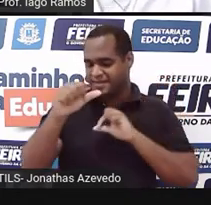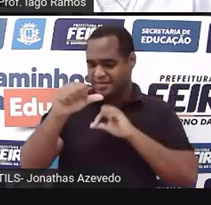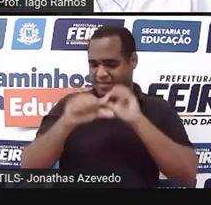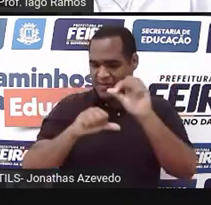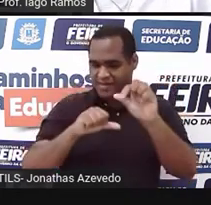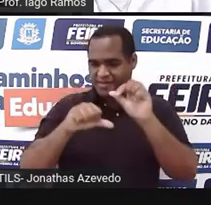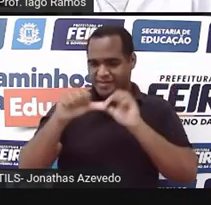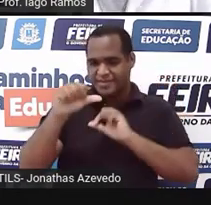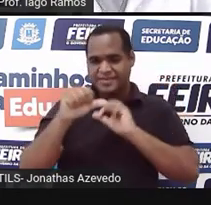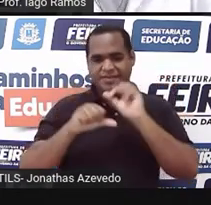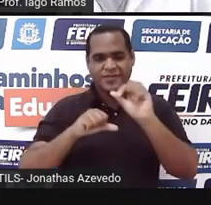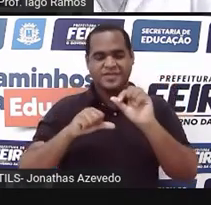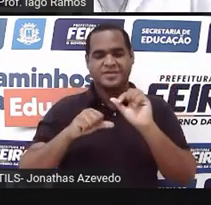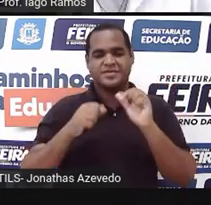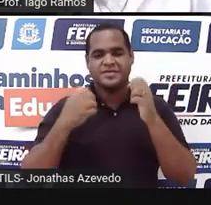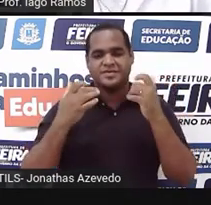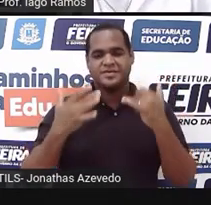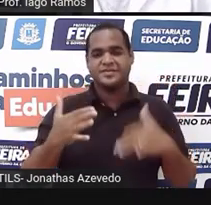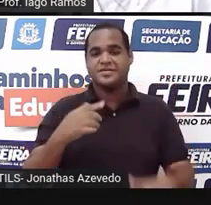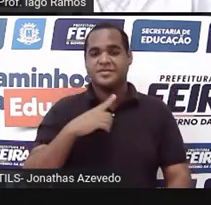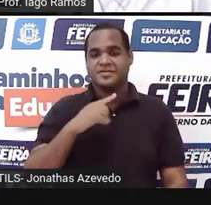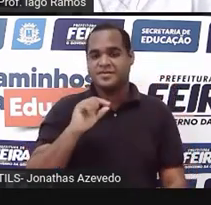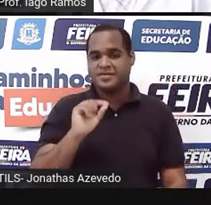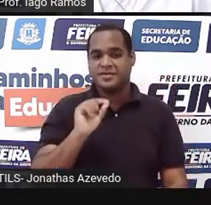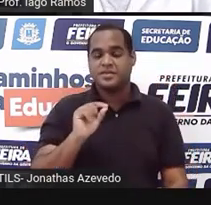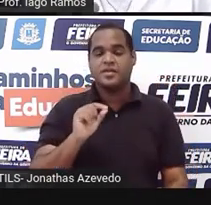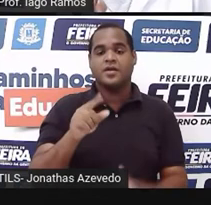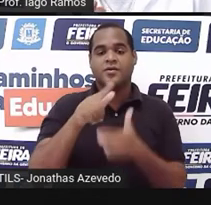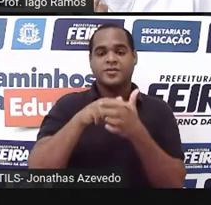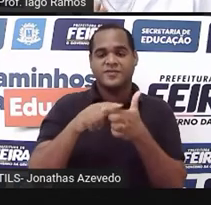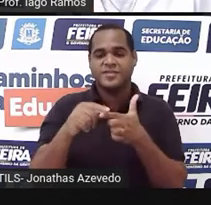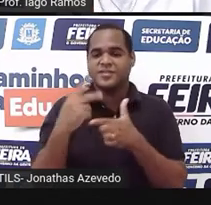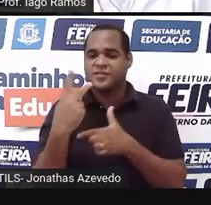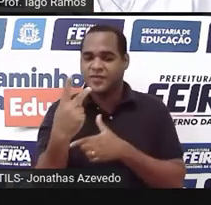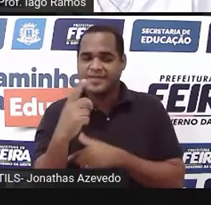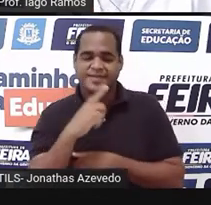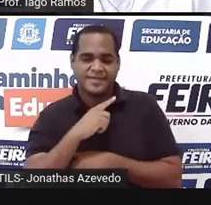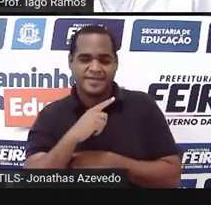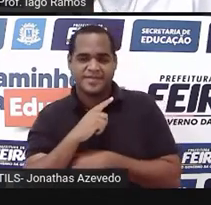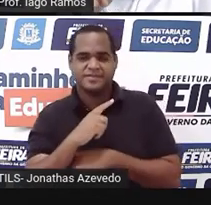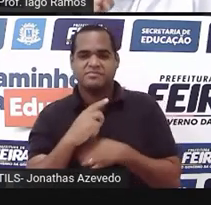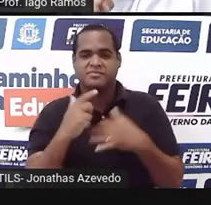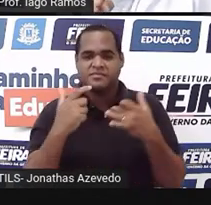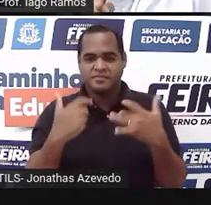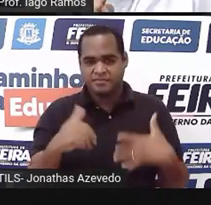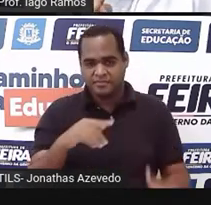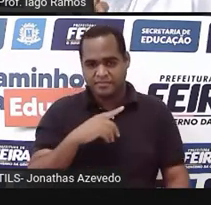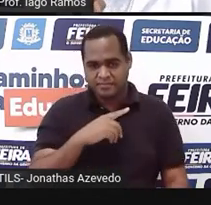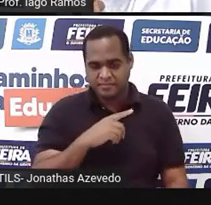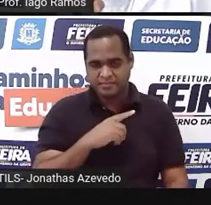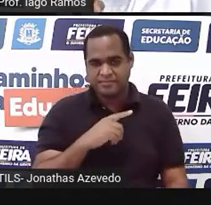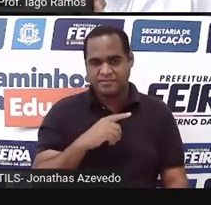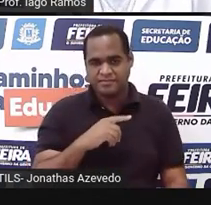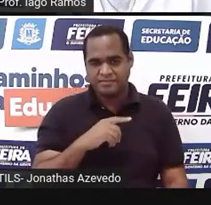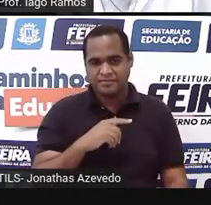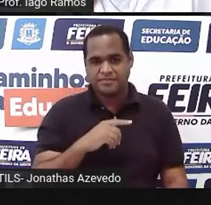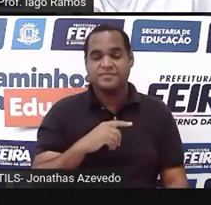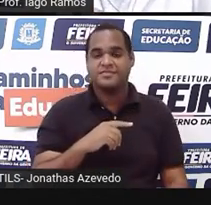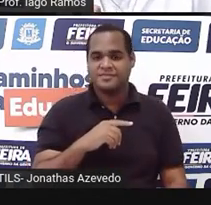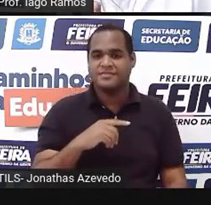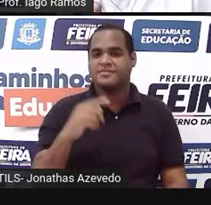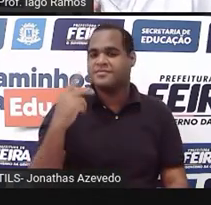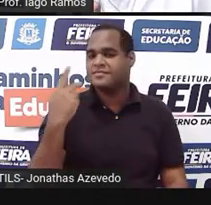a outra diagonal então divide em dois triângulos eu enxergo ali agora naquele trapézio dois triângulos tá